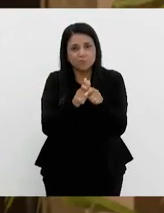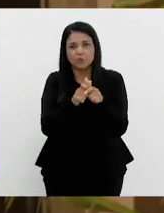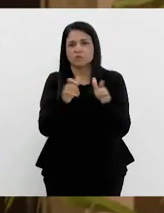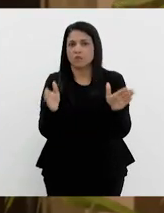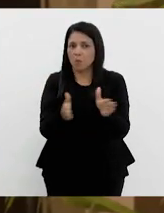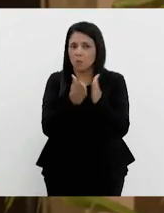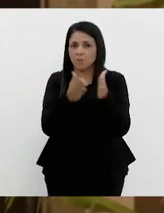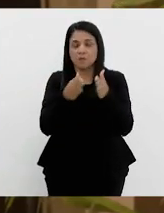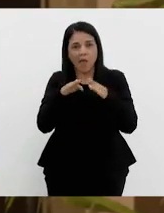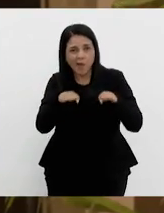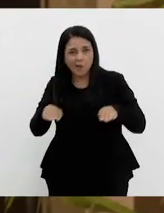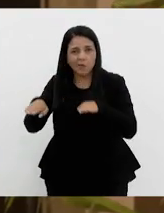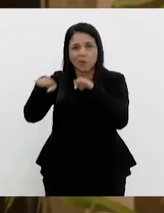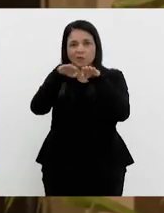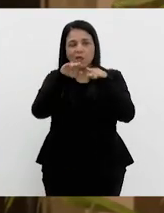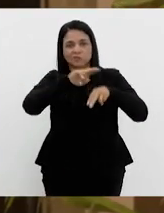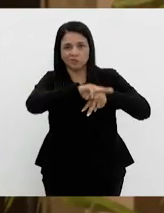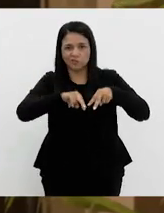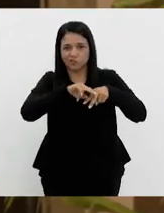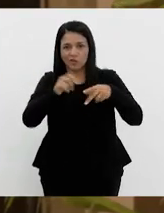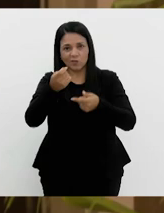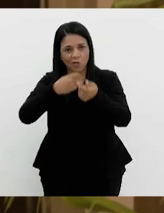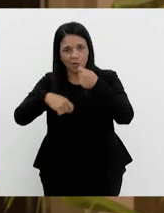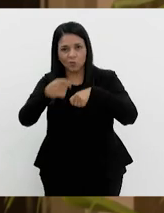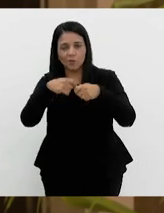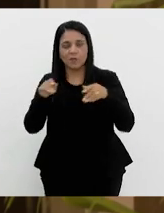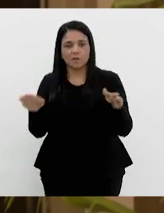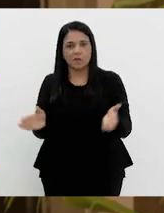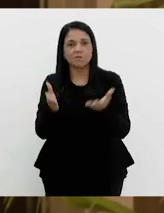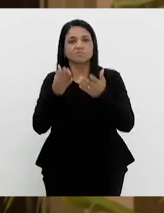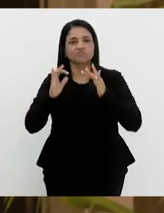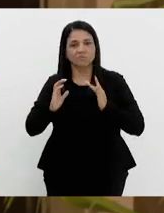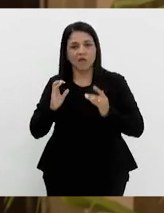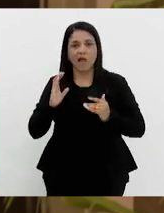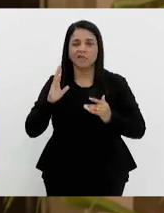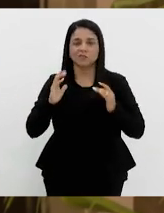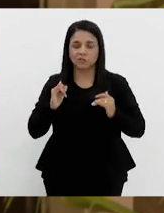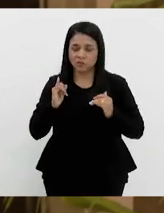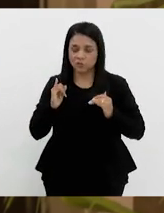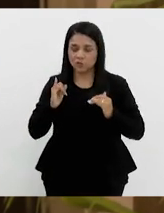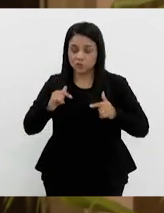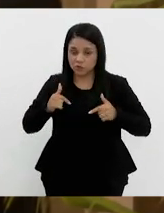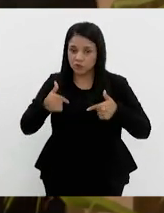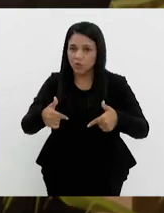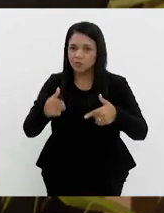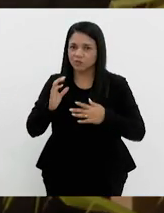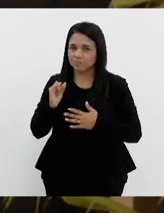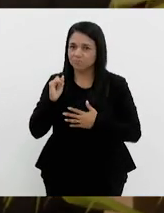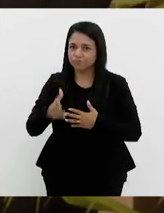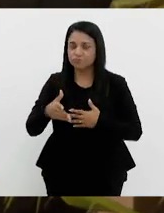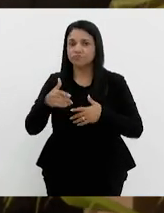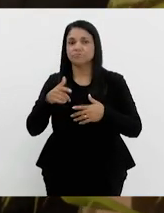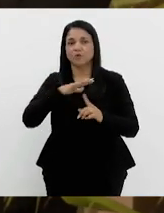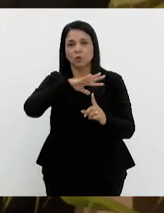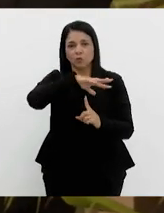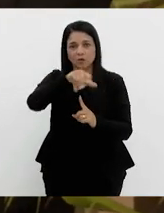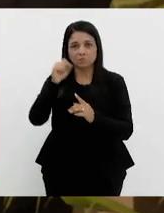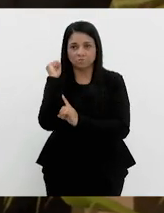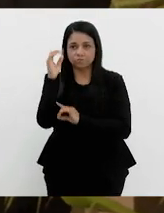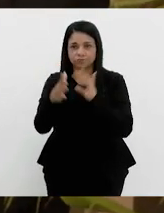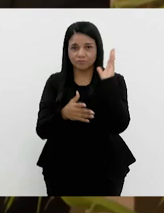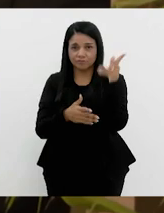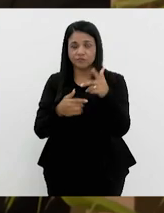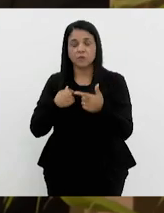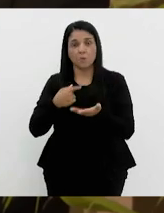igualdade de gênero na economia e até promoção das ações pelo clima ao longo dessa jornada meu meu